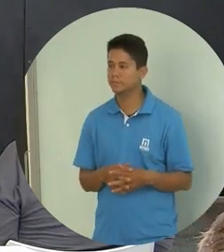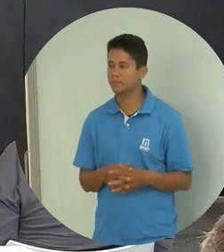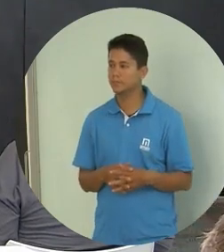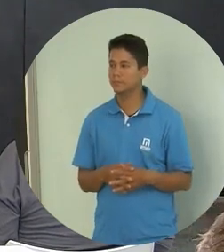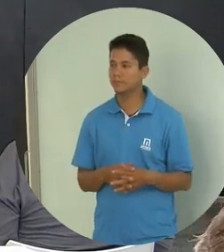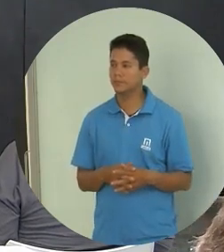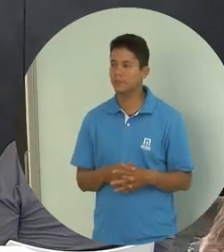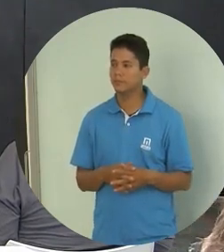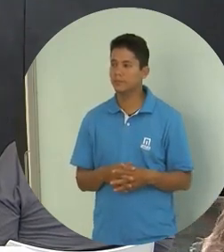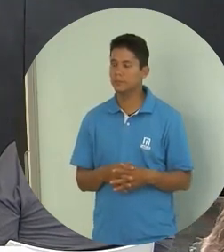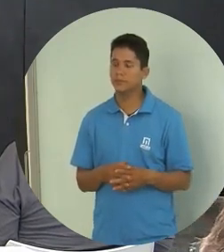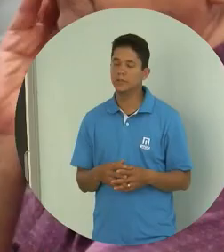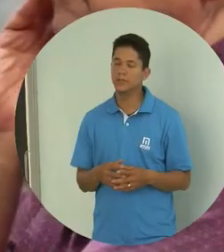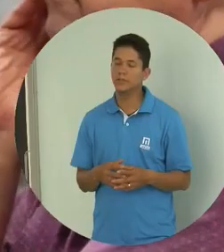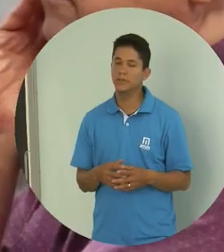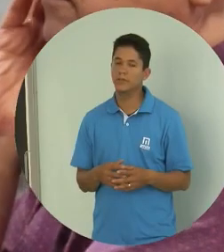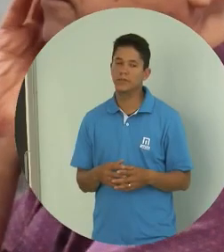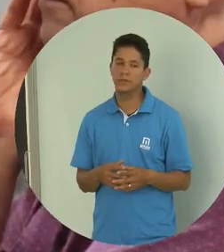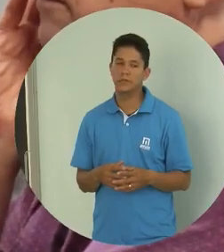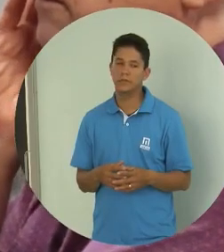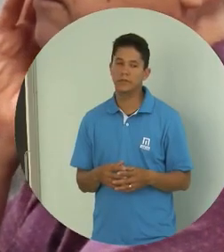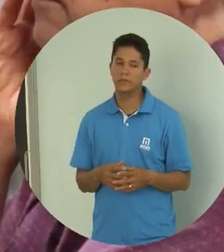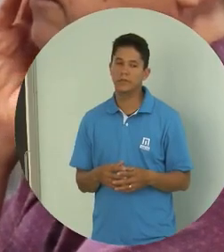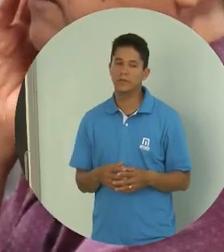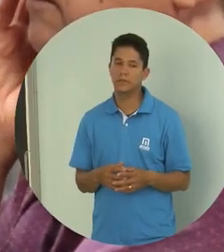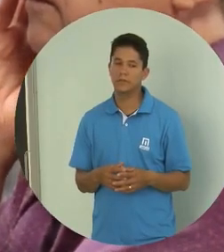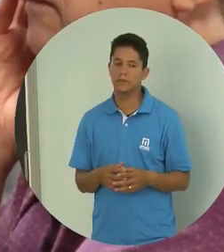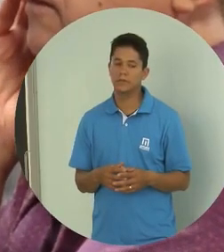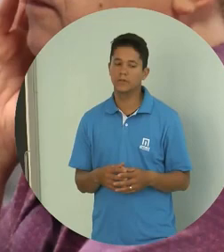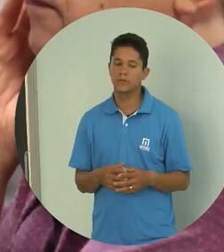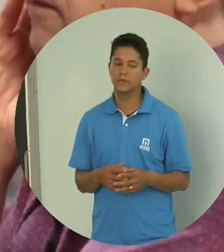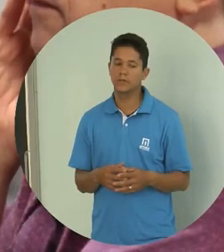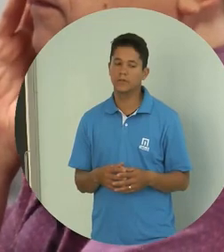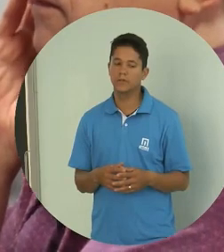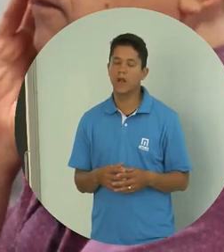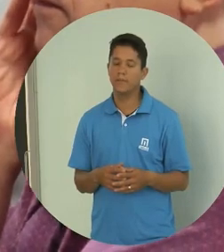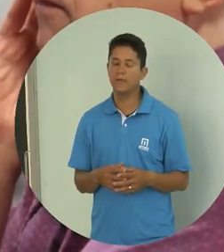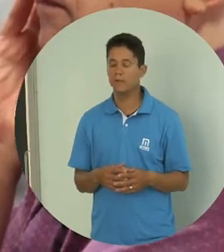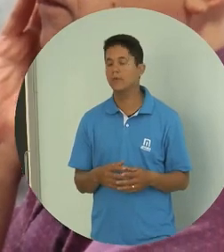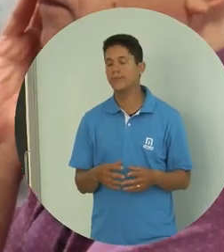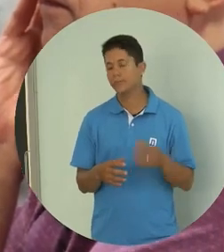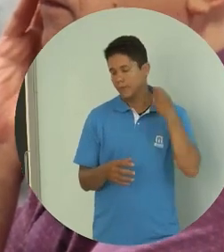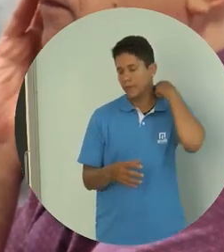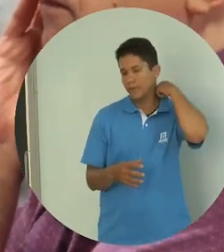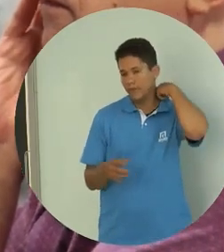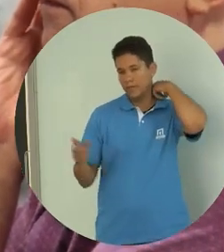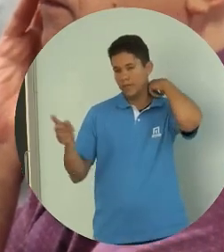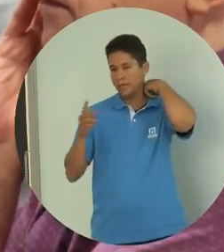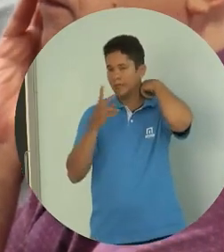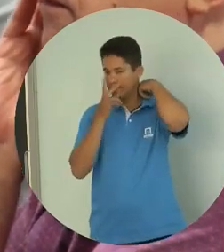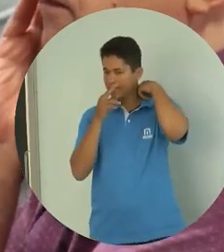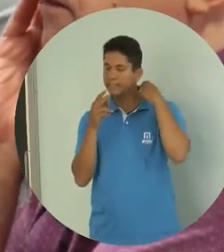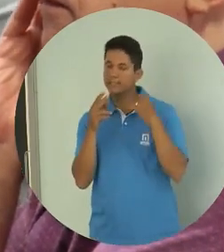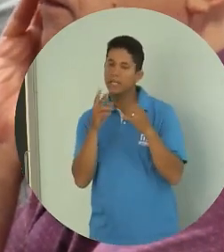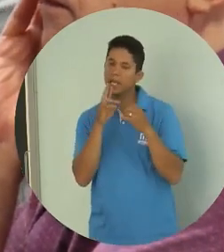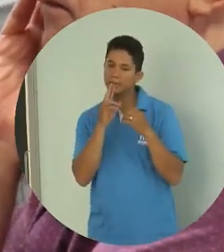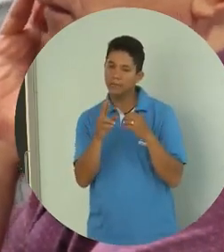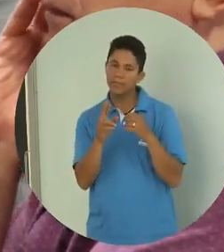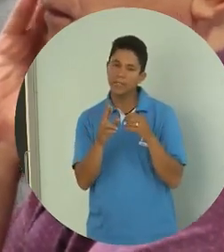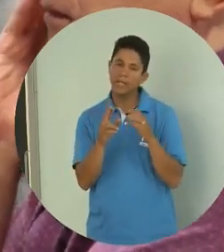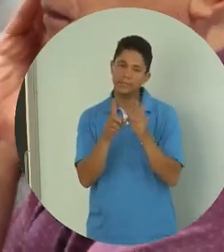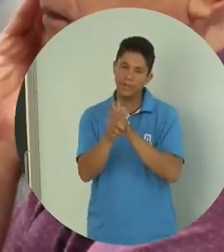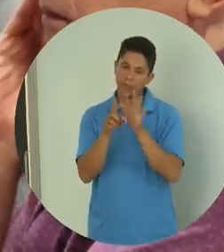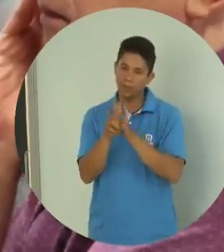Eu acho que essa explicação pode ser que responda tanto o que a Isadora está perguntando, quanto a pergunta